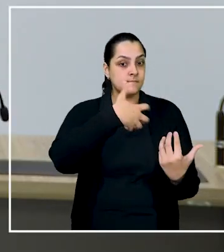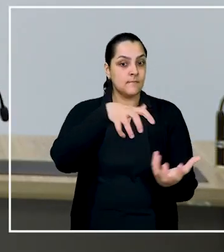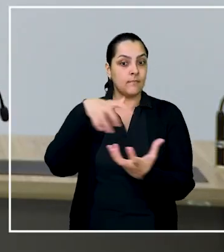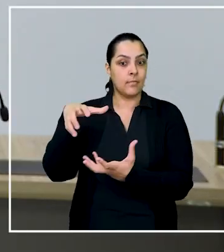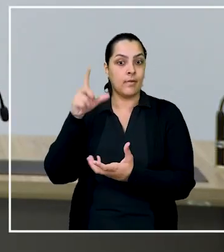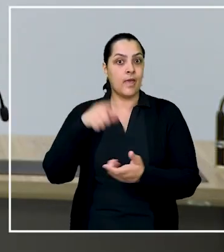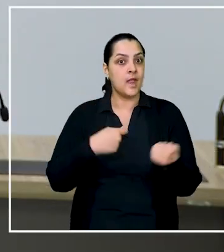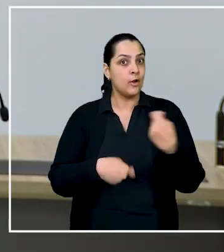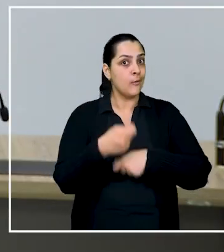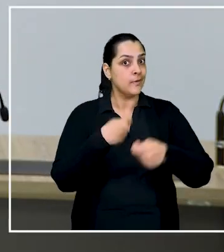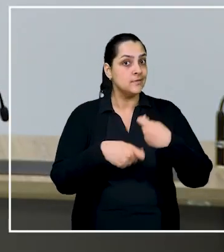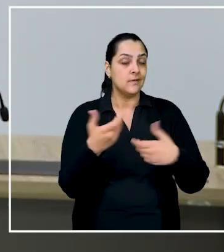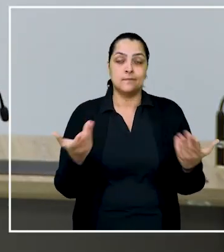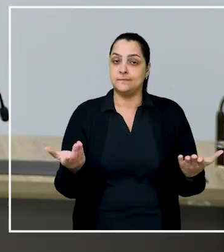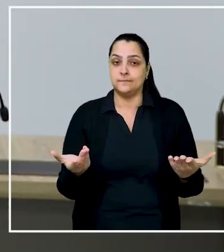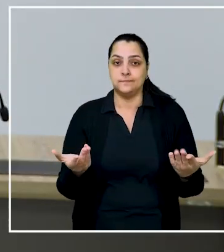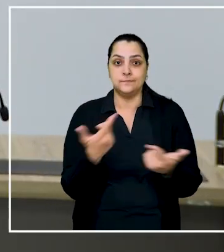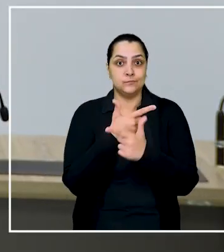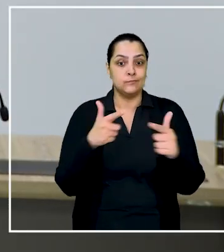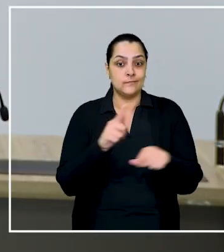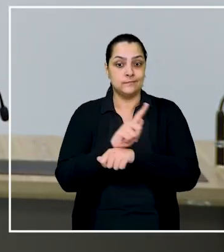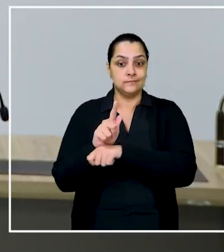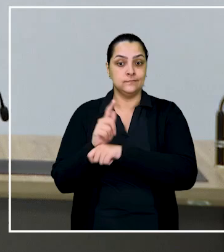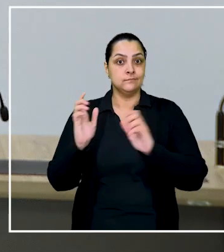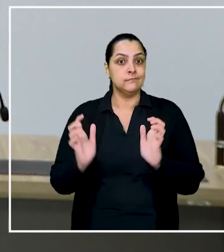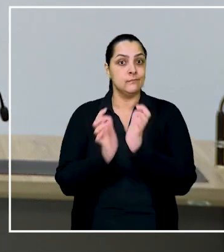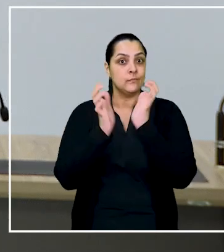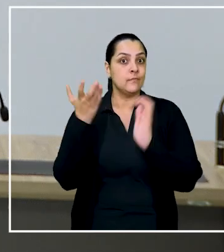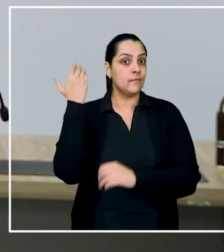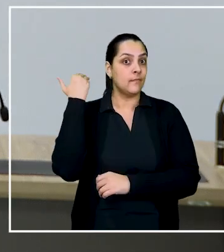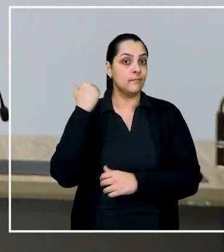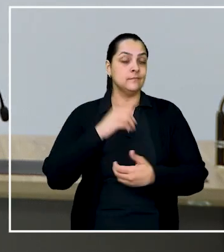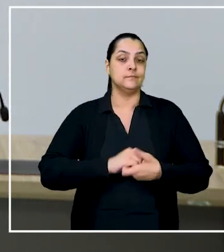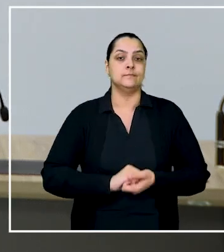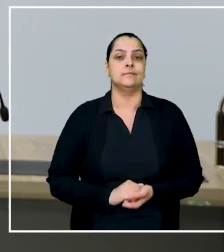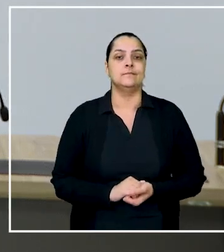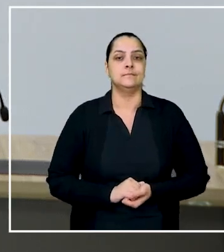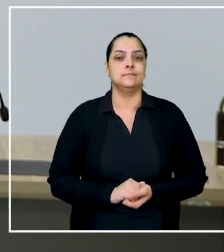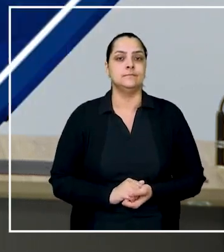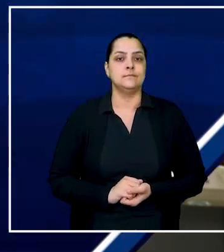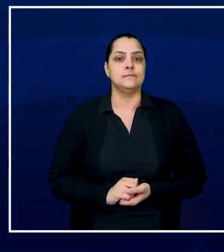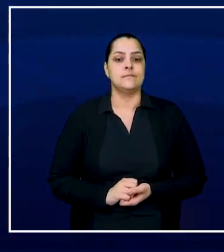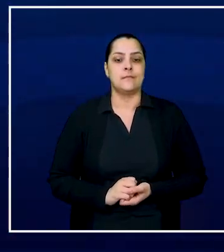de fornecimento era comercial, sem ingerência da usina na atividade.